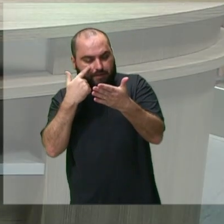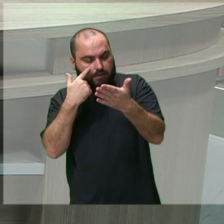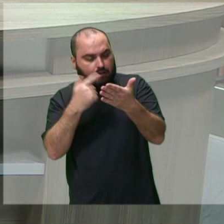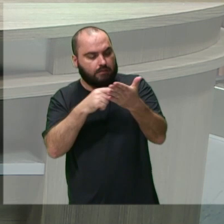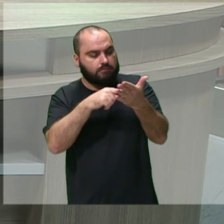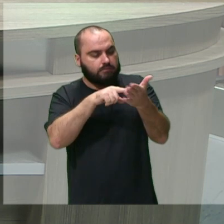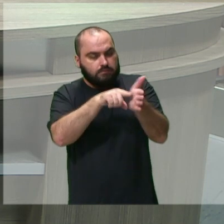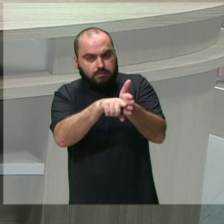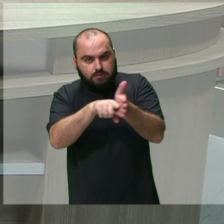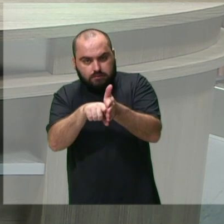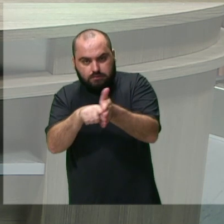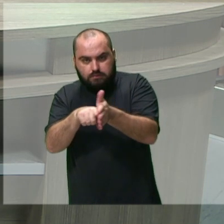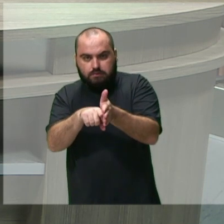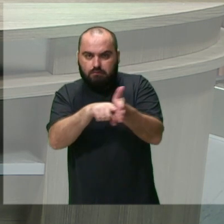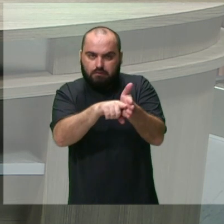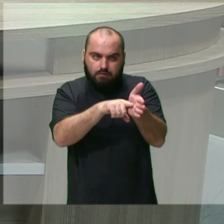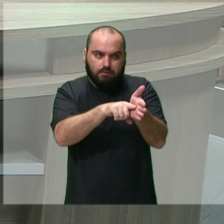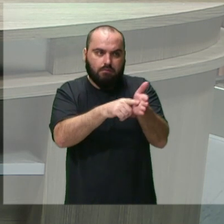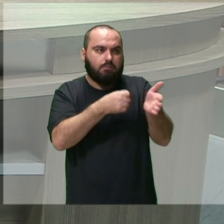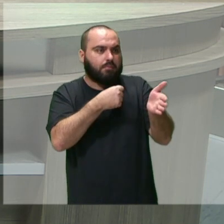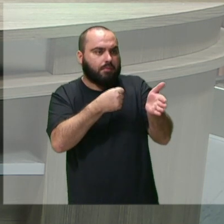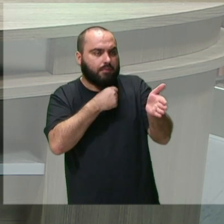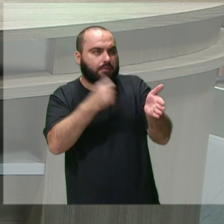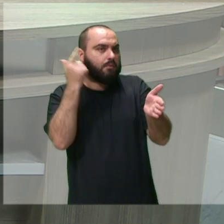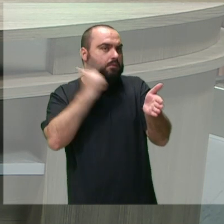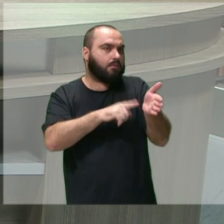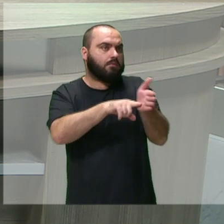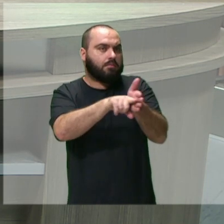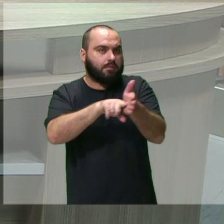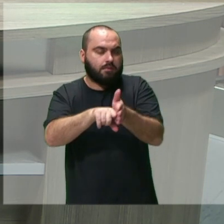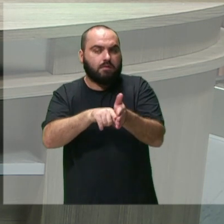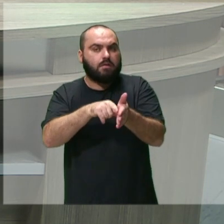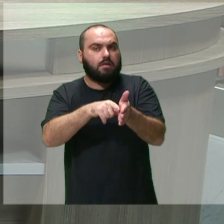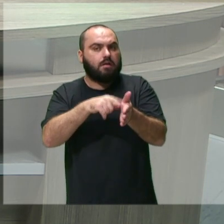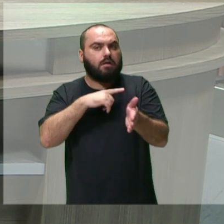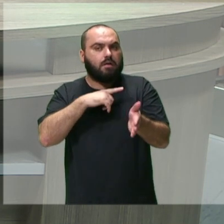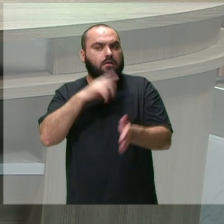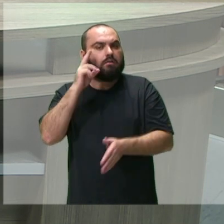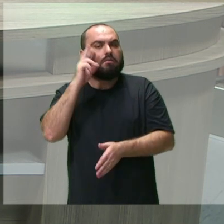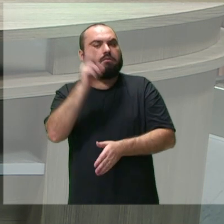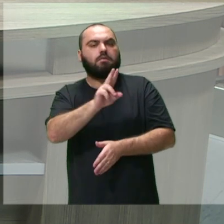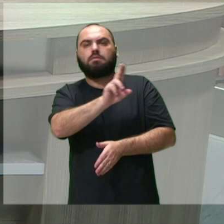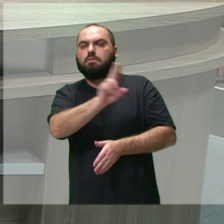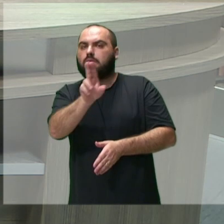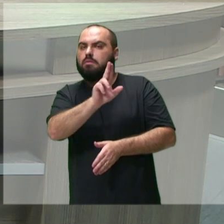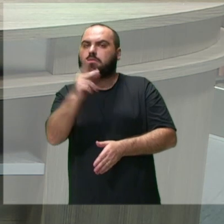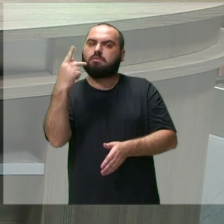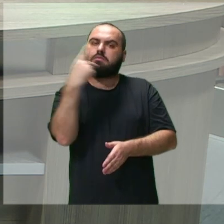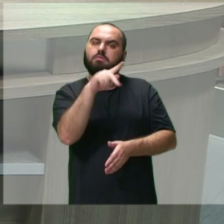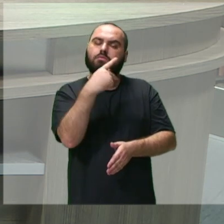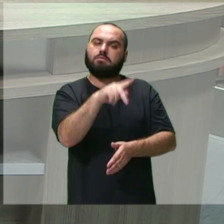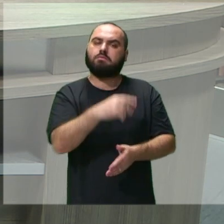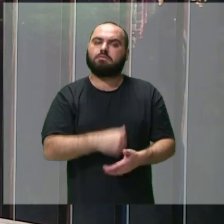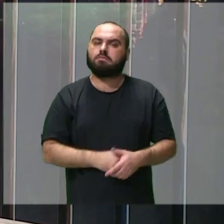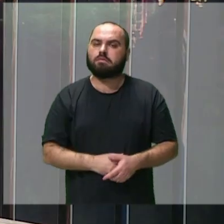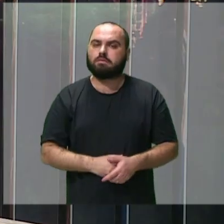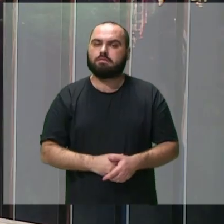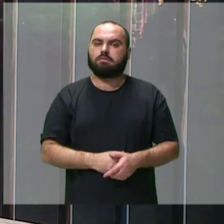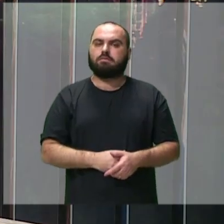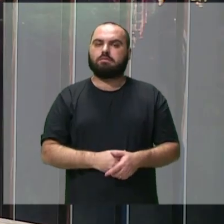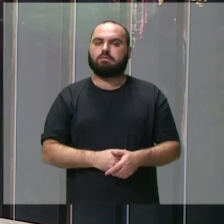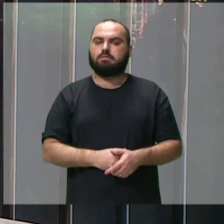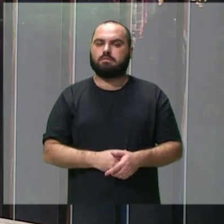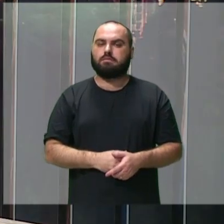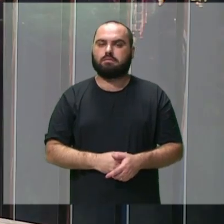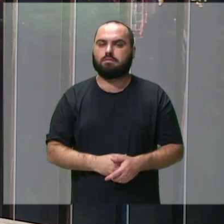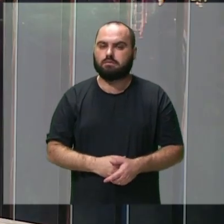pesquisando e tal para fazer a entrevista, eu vi que os nomes das tuas exposições sempre não